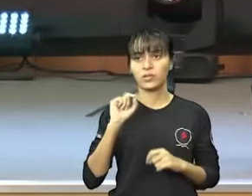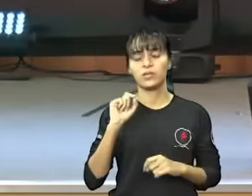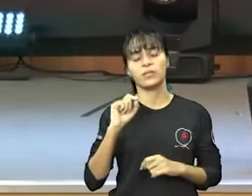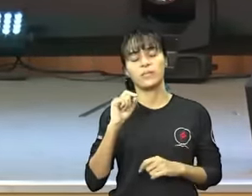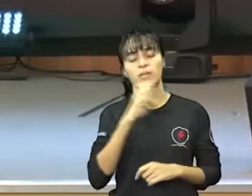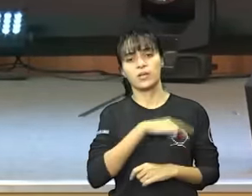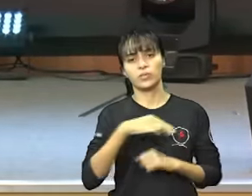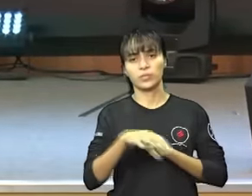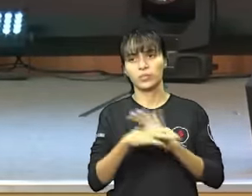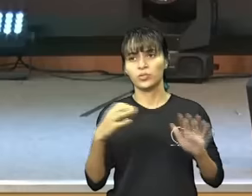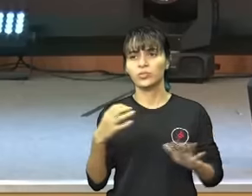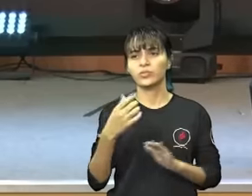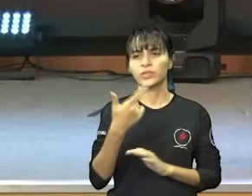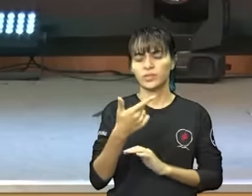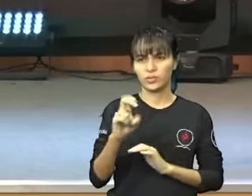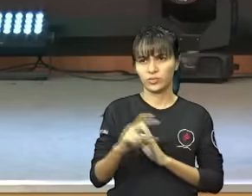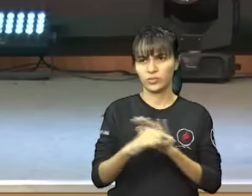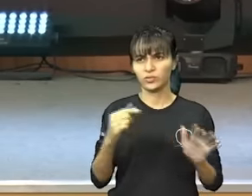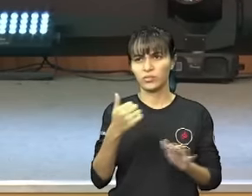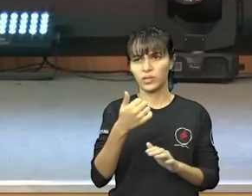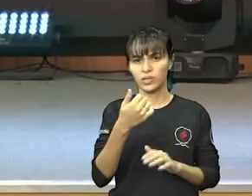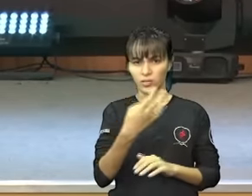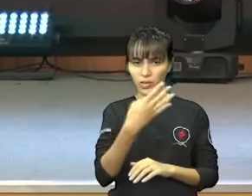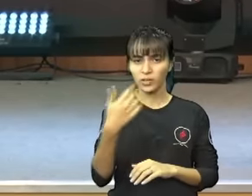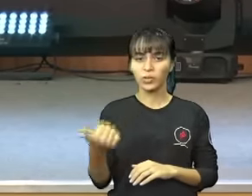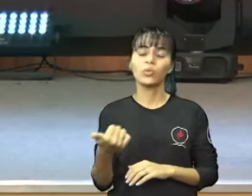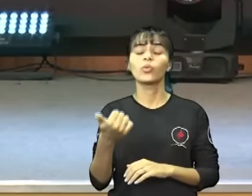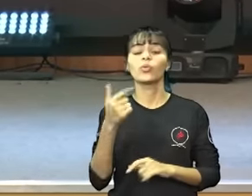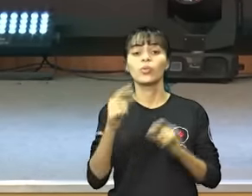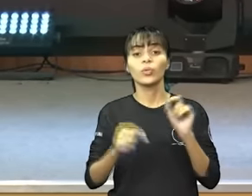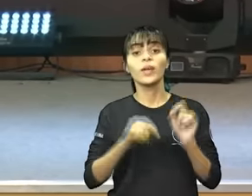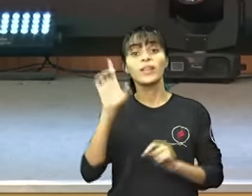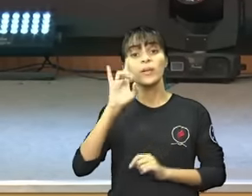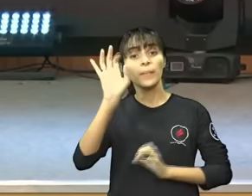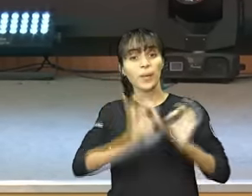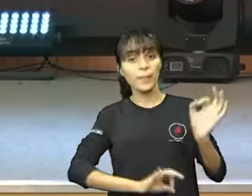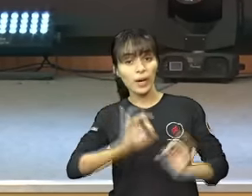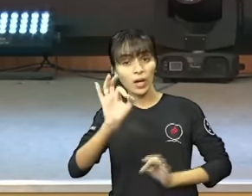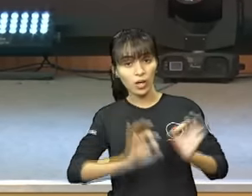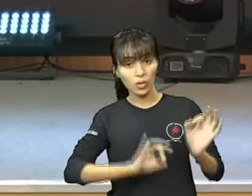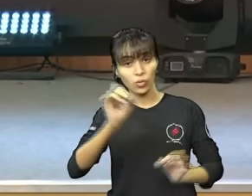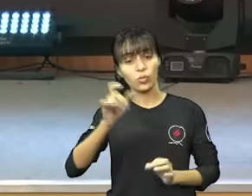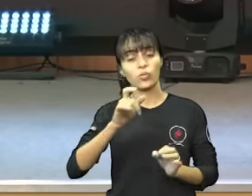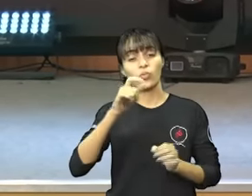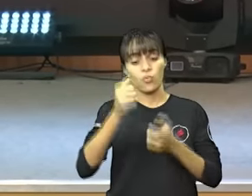Mateus 25 e 41 que Deus preparou o inferno para o diabo e seus anjos aqui tá primeiro objetivo do inferno